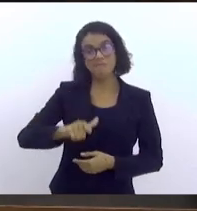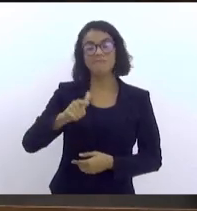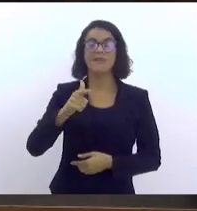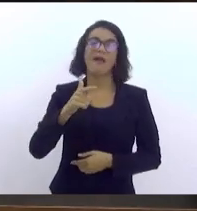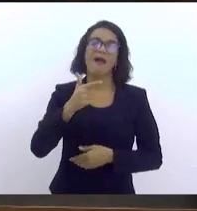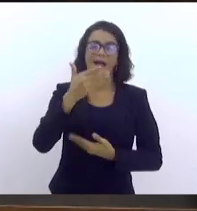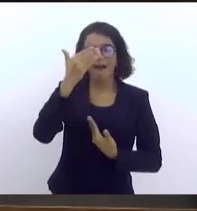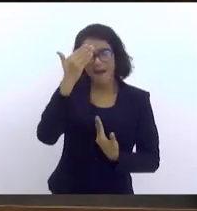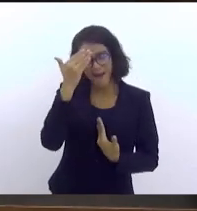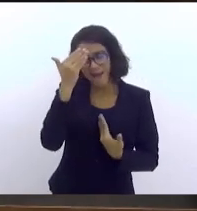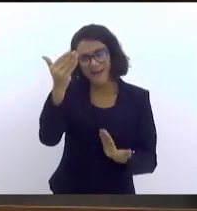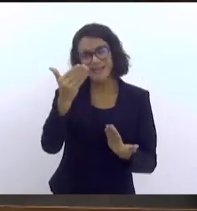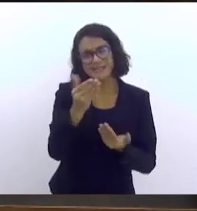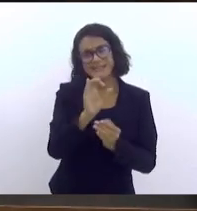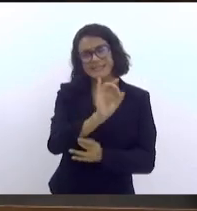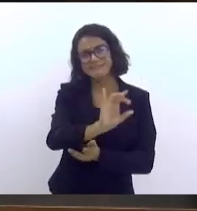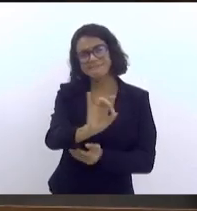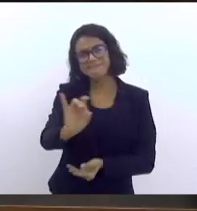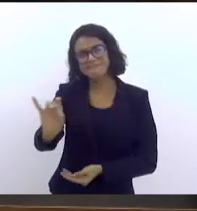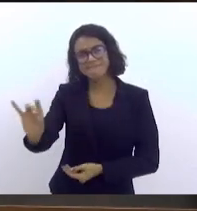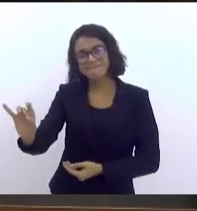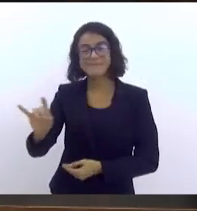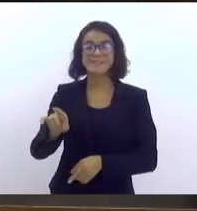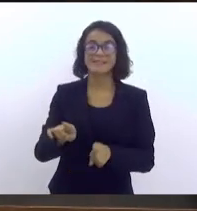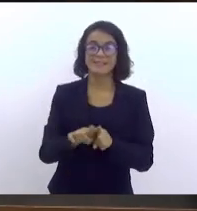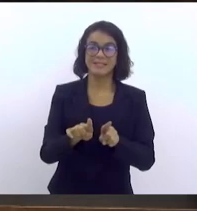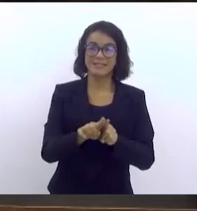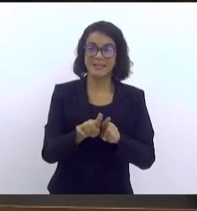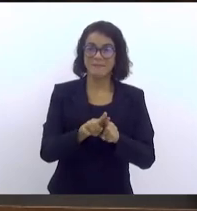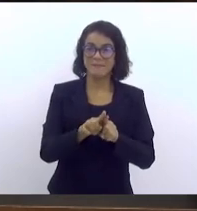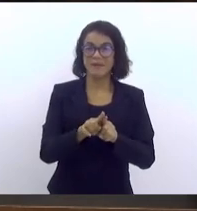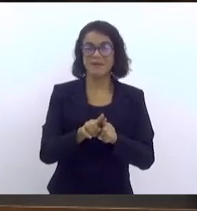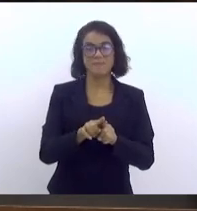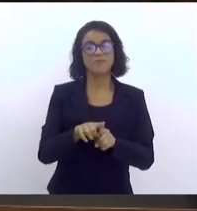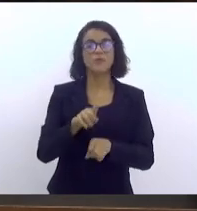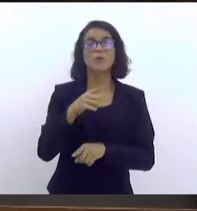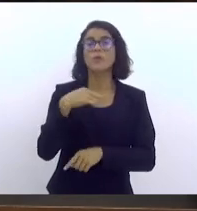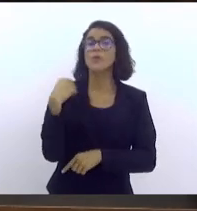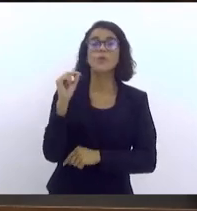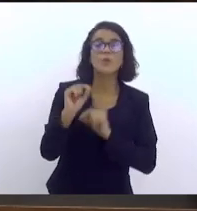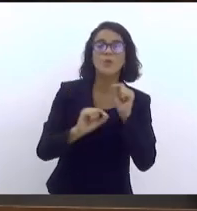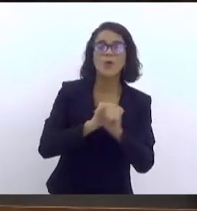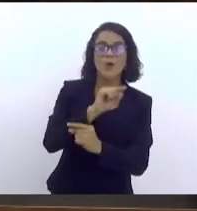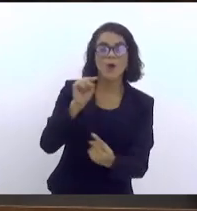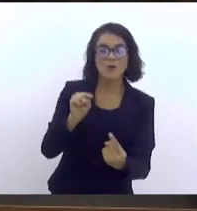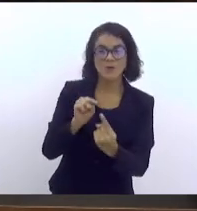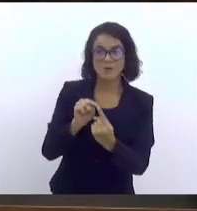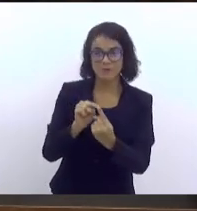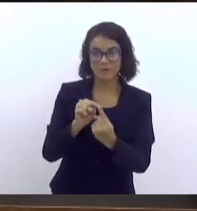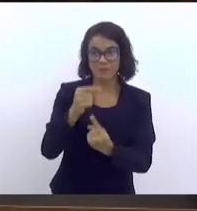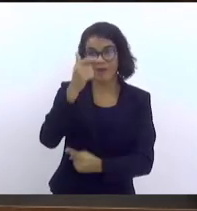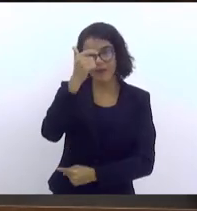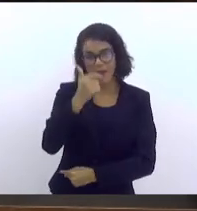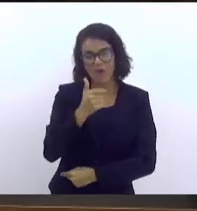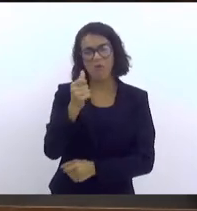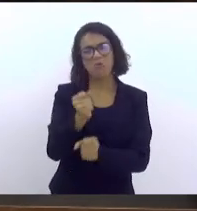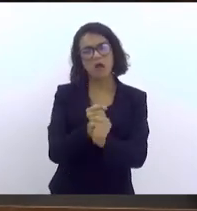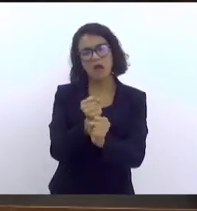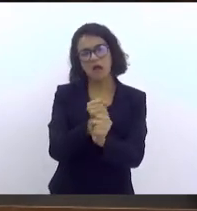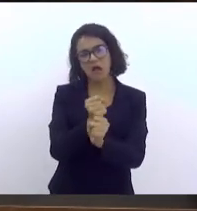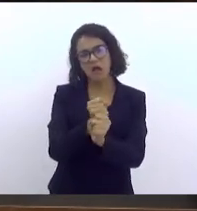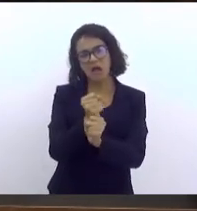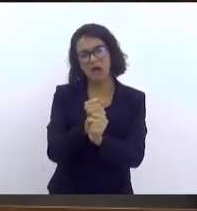a presença de todos e reafirmar o nosso desejo eu fui por muito tempo